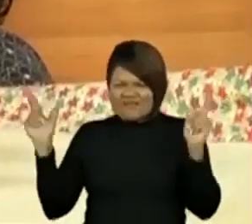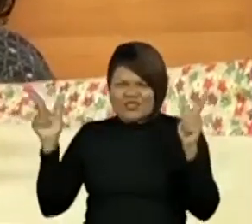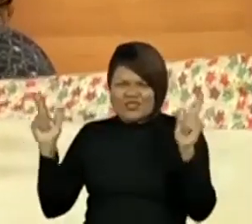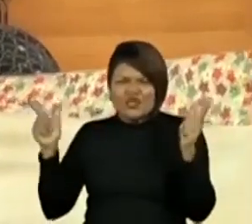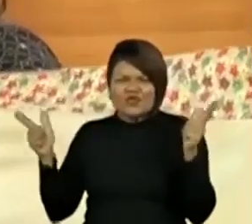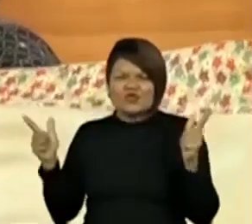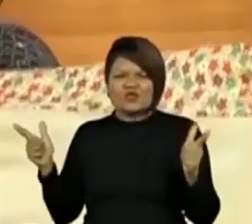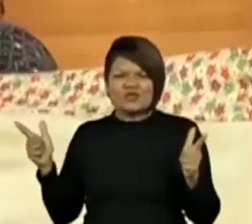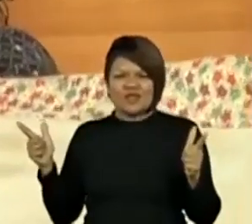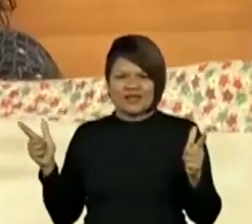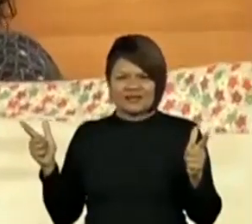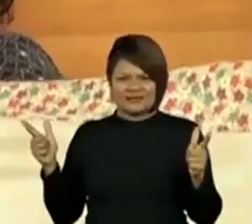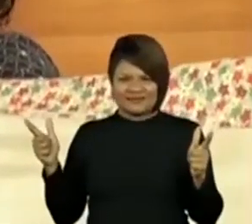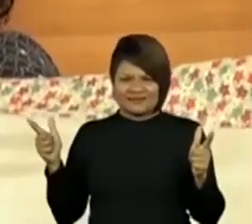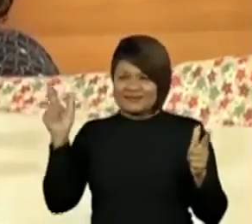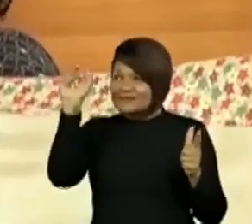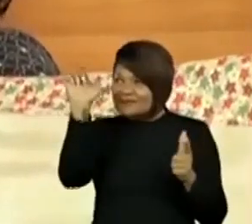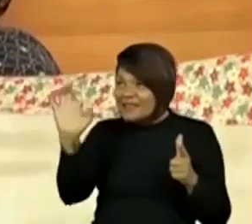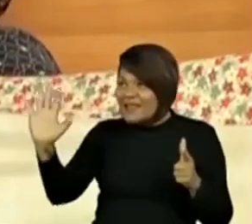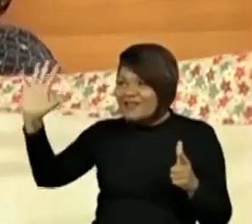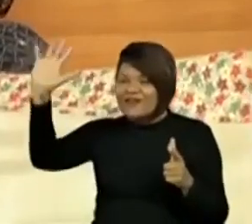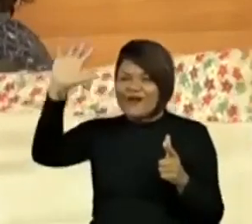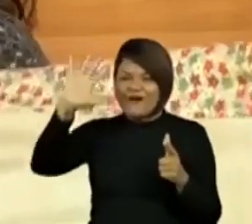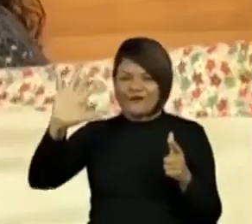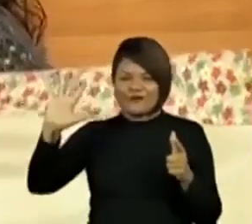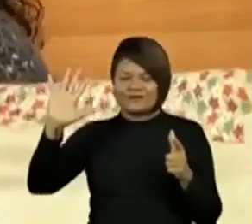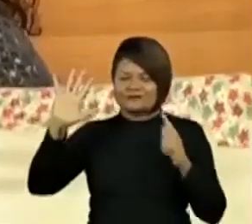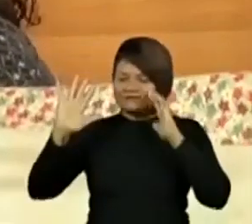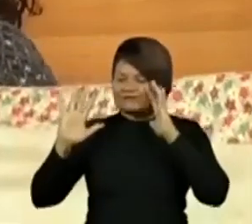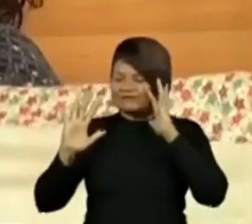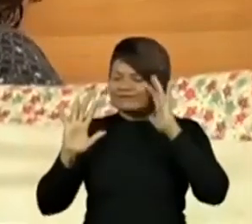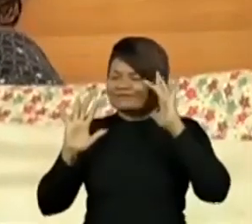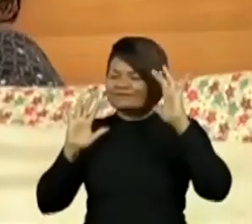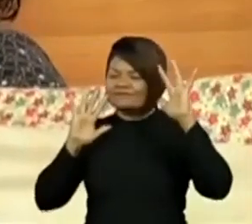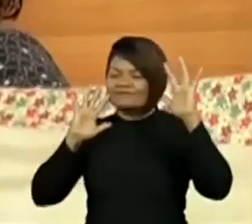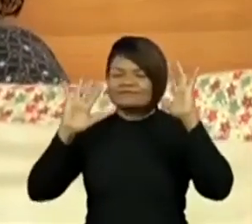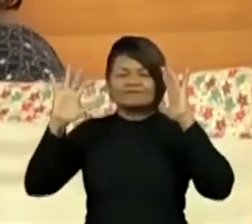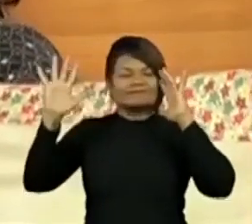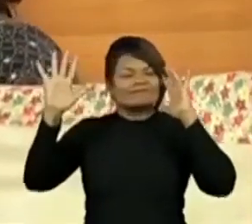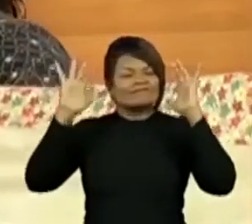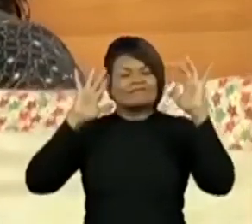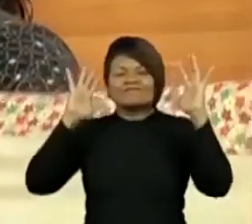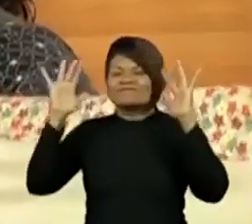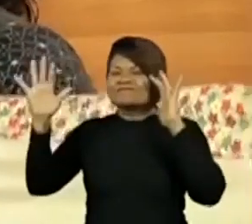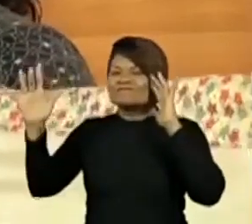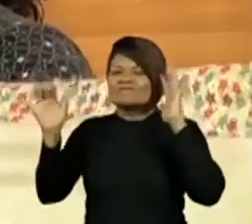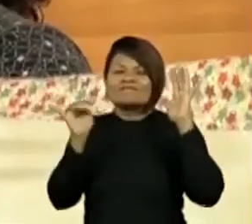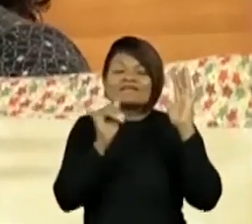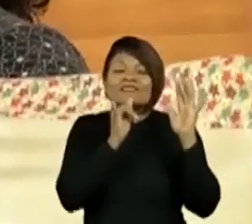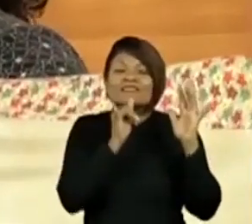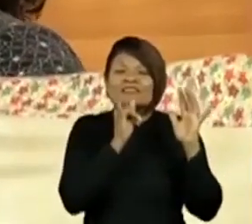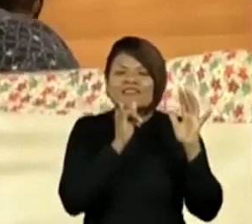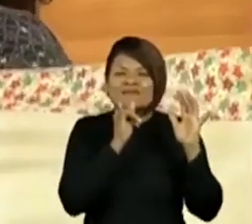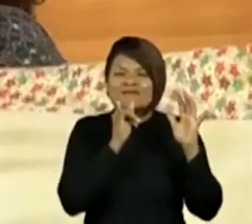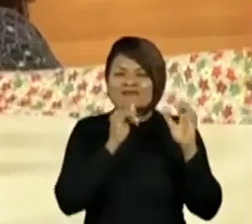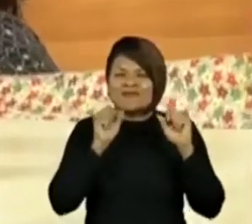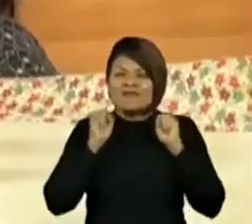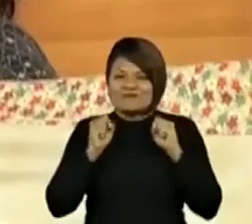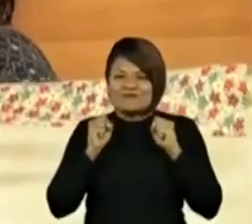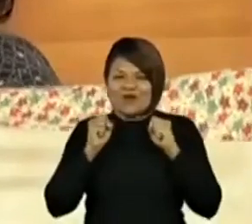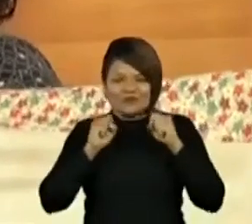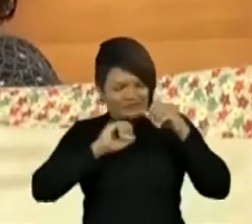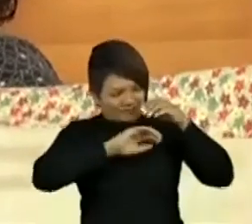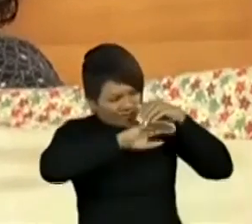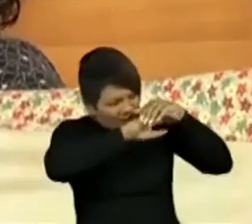aventuras, por volta da Europa. Eu posso, por exemplo, estar numa caverna, escondida